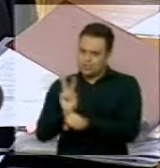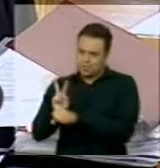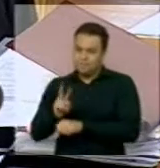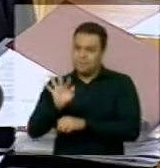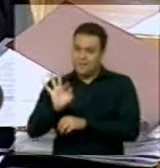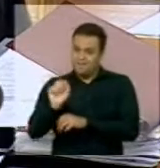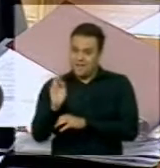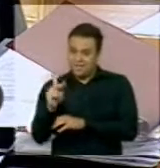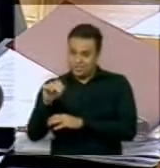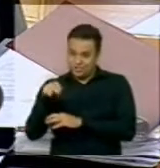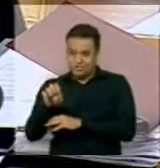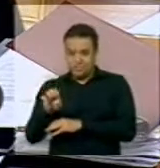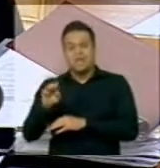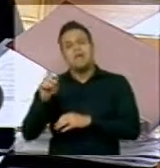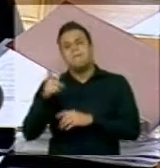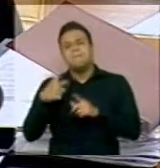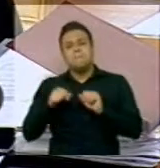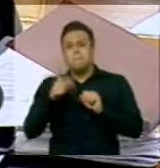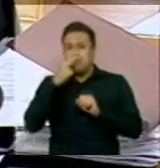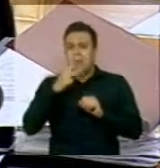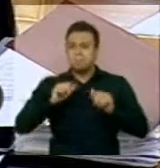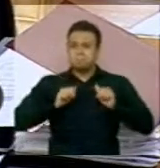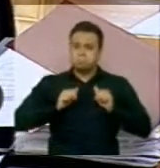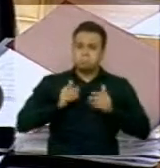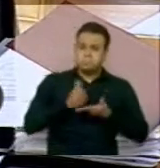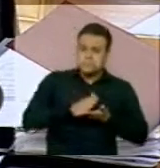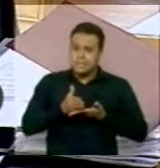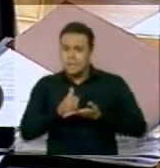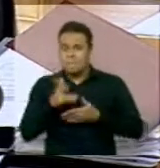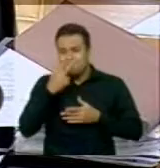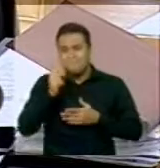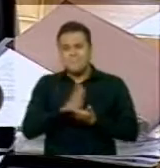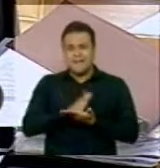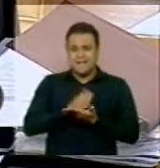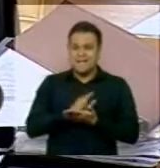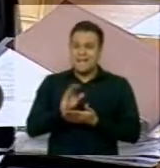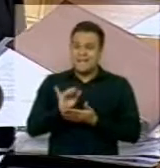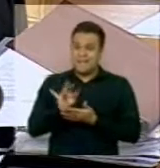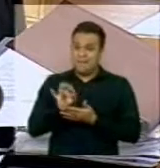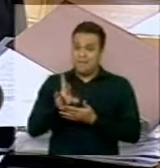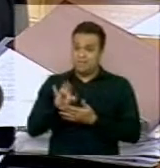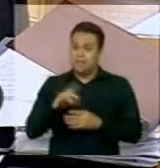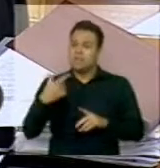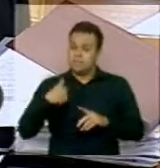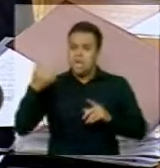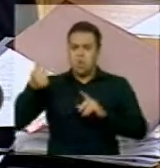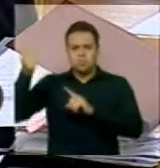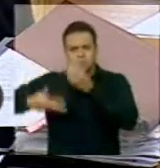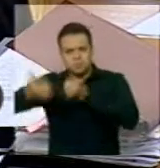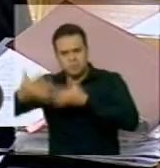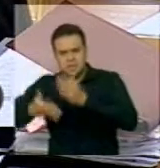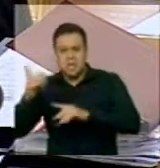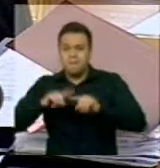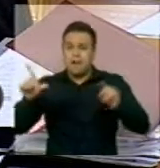Excelência ficou numa posição intermediária entre o que eu disse agora e o que a lei exclui. Por isso que eu